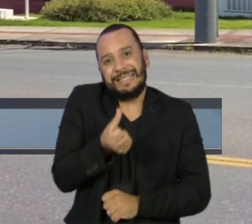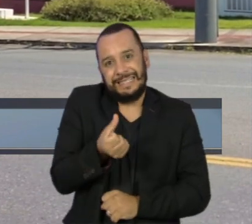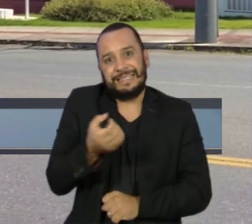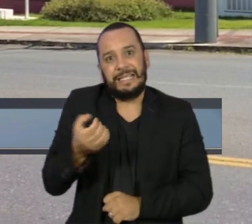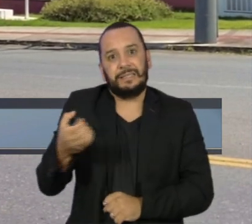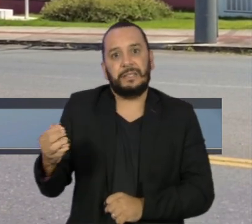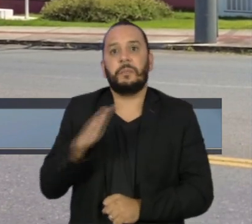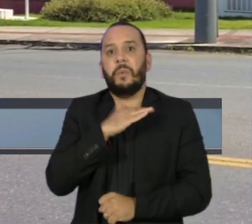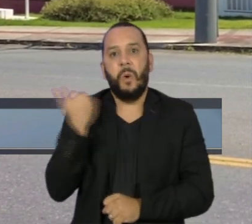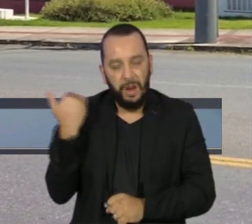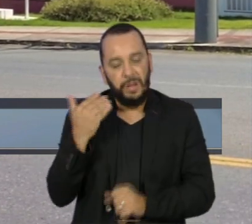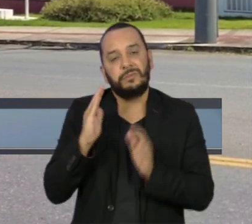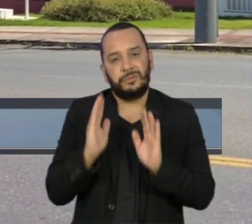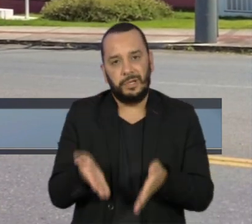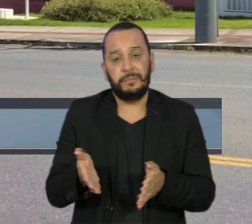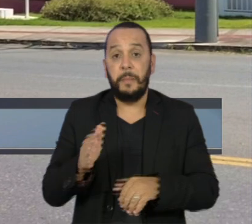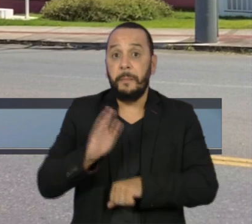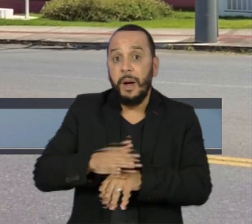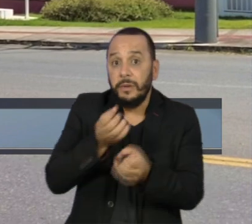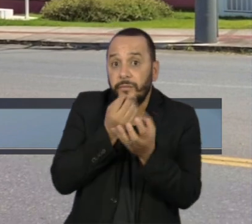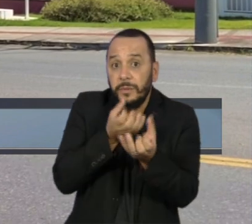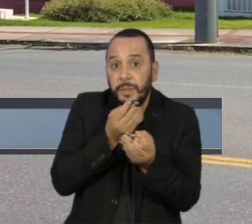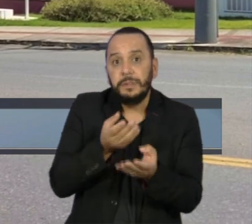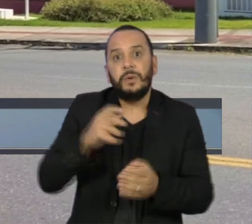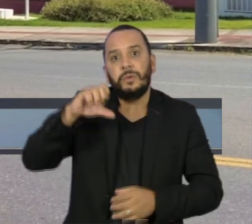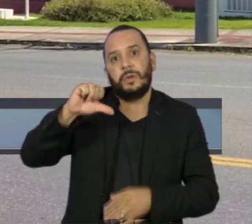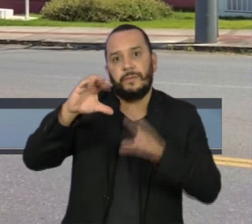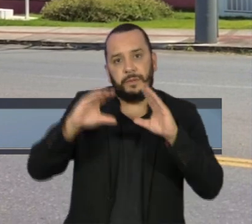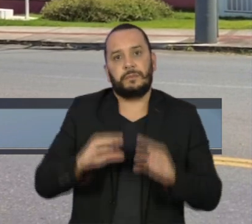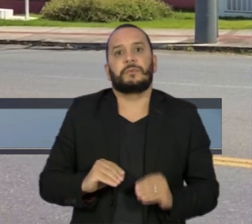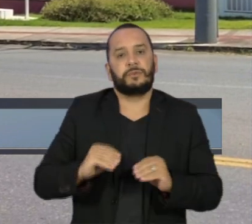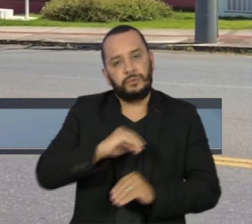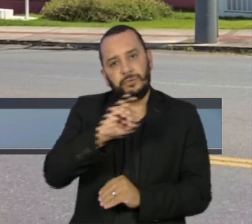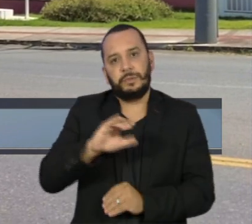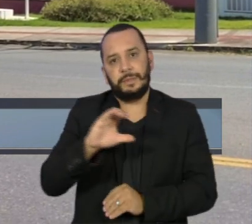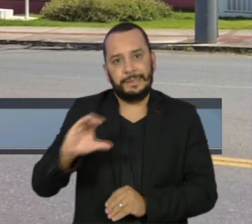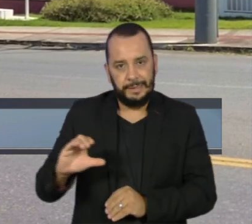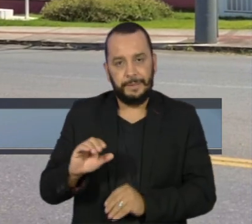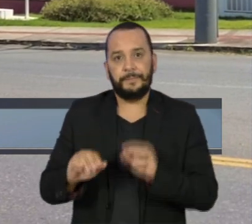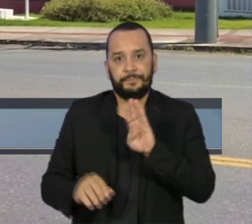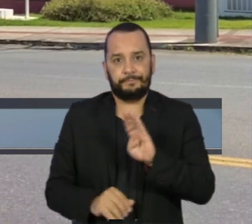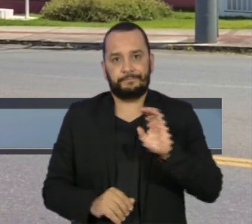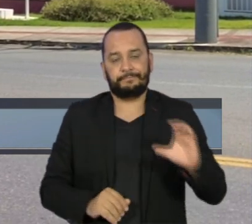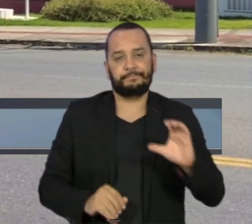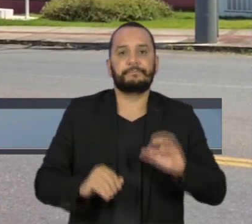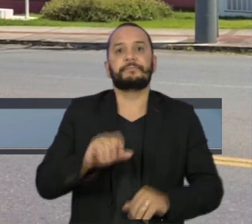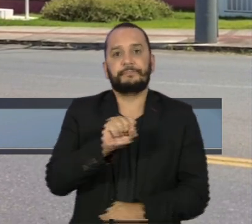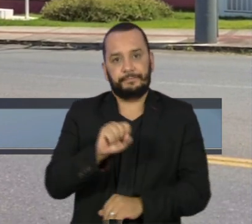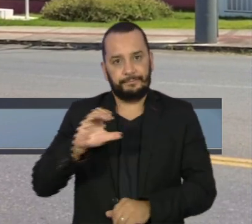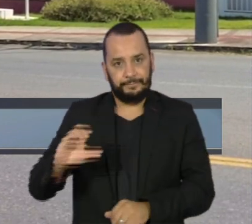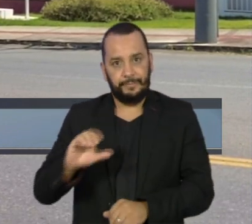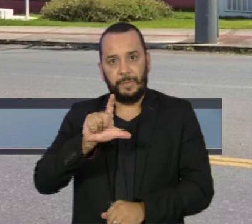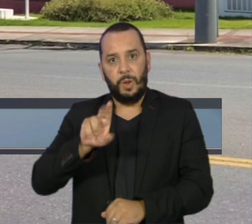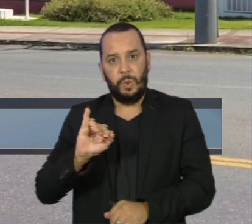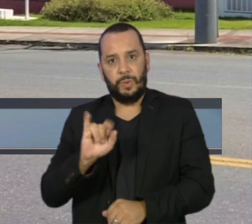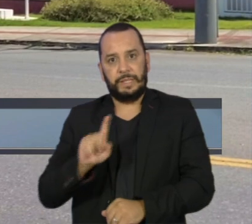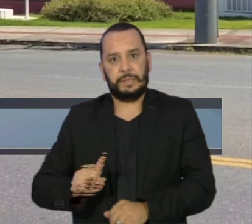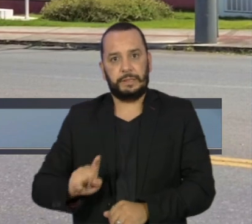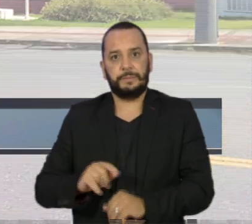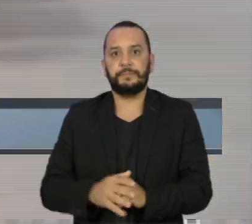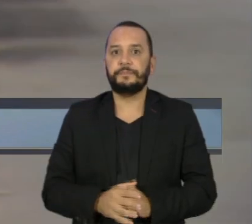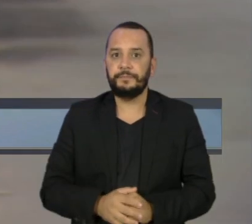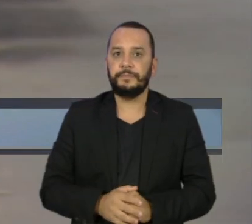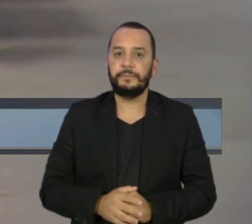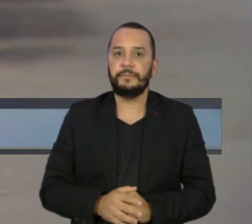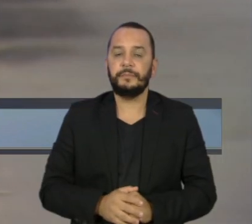morreram outras notícias você ver as e aqui no Jornal da Cultura de Balneário Camboriú Santa Catarina Luiz